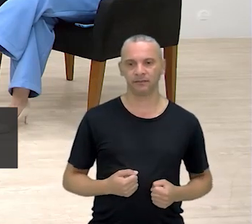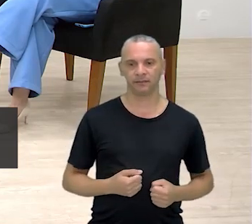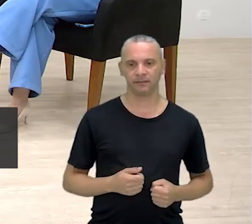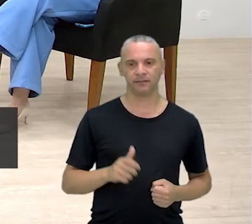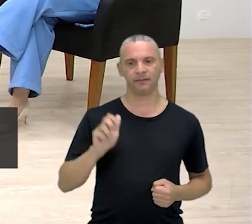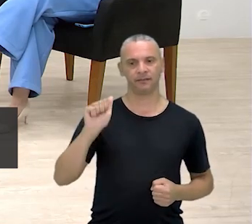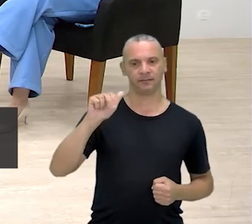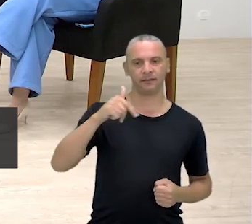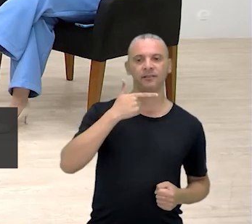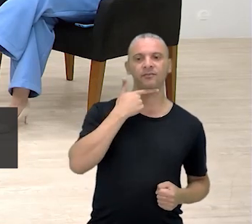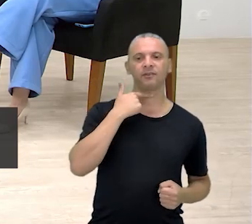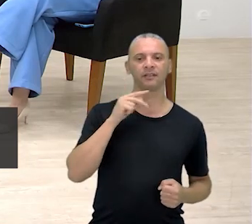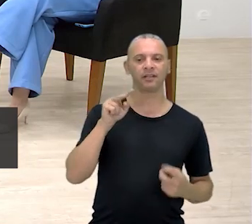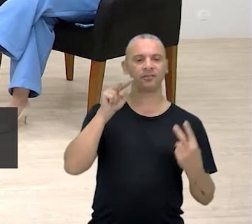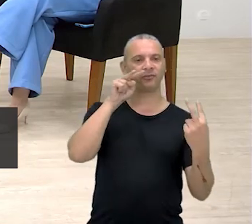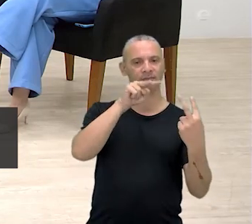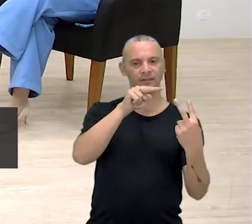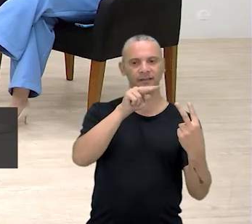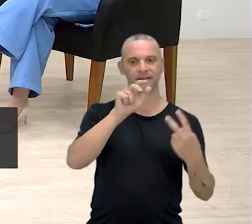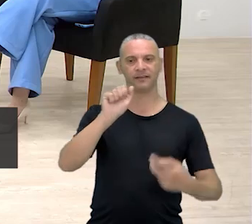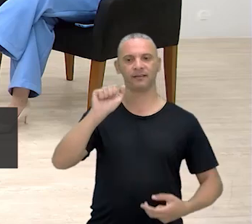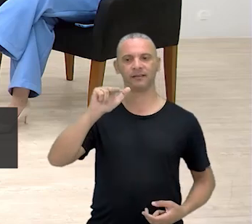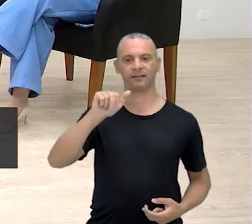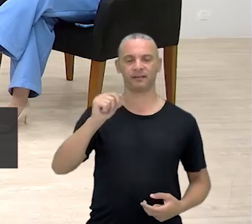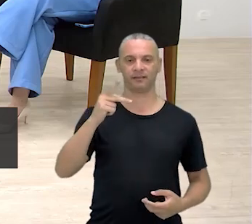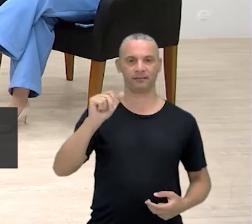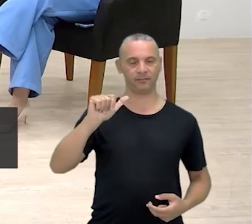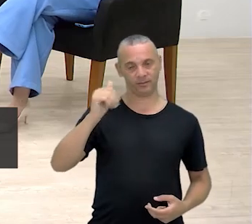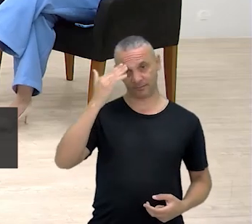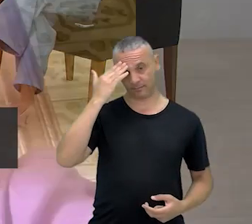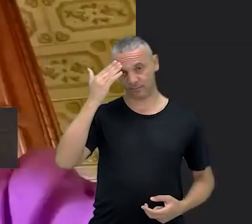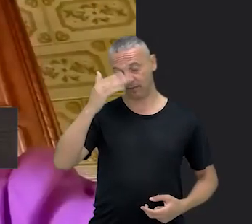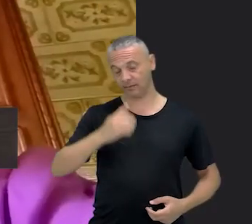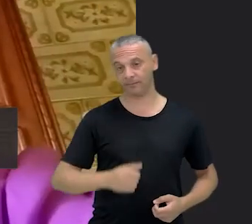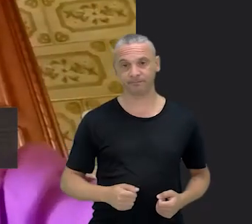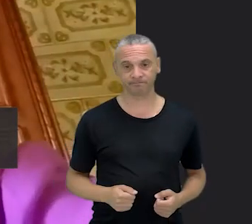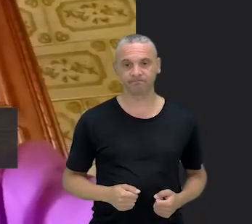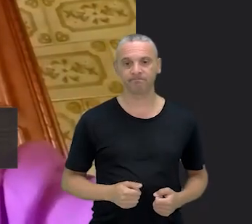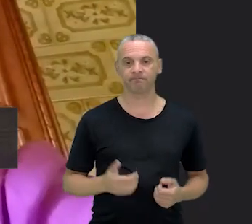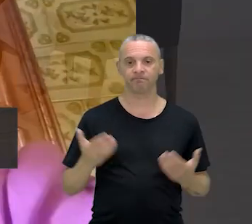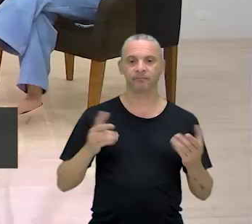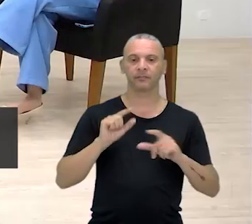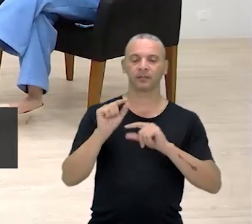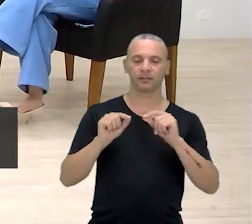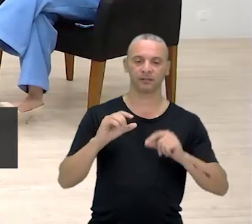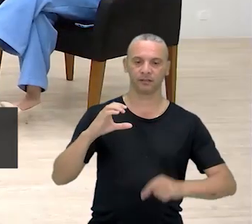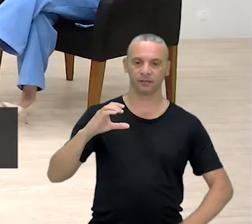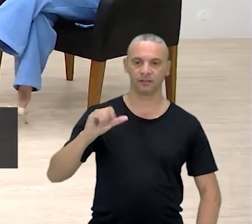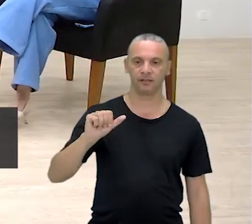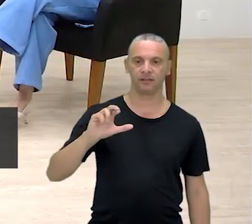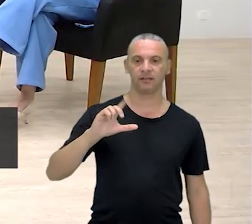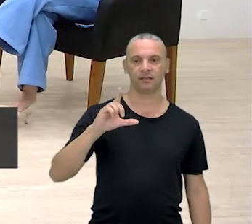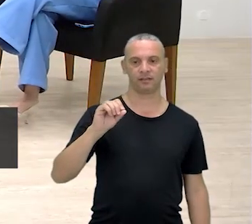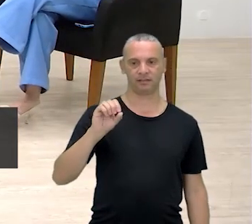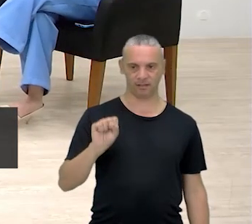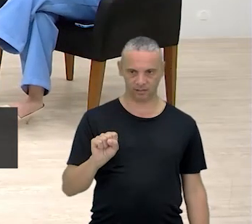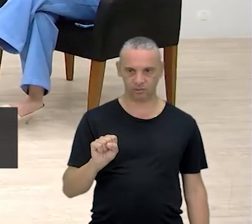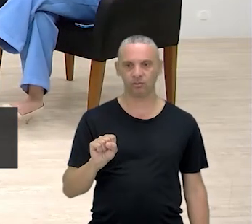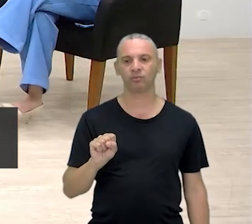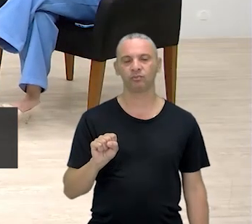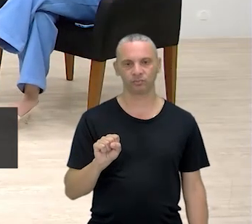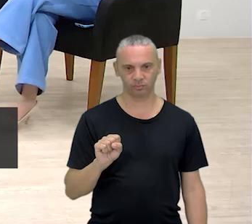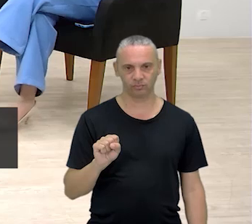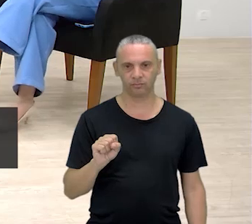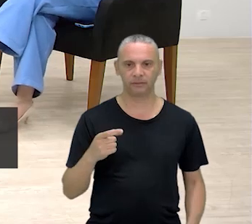de novo que queria te ver. Ali, ela tá ali, ó. Obrigada. Agora, Carlos. O Carlos é um